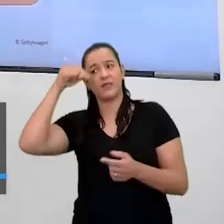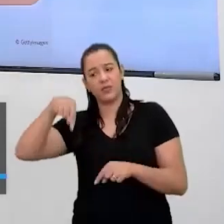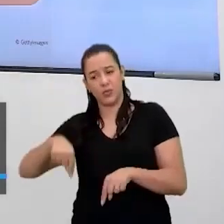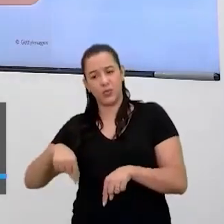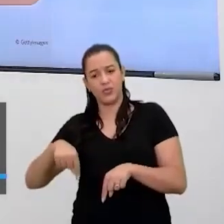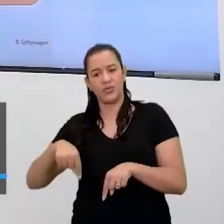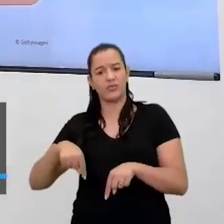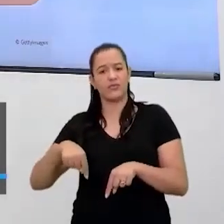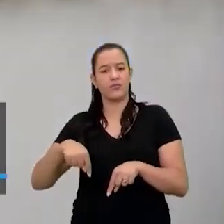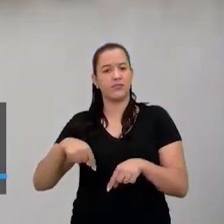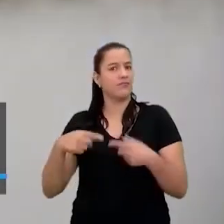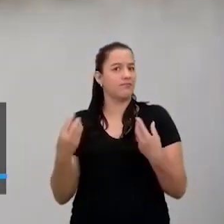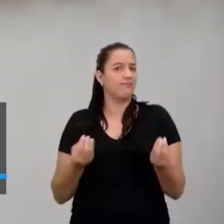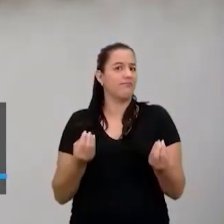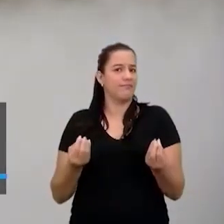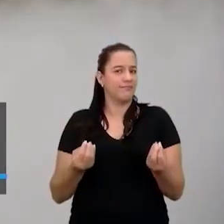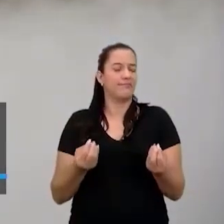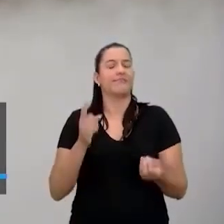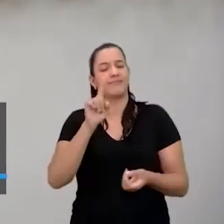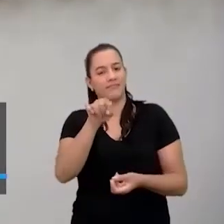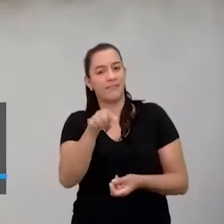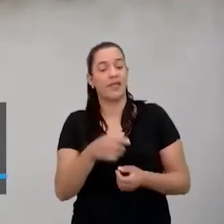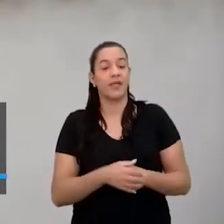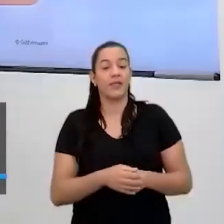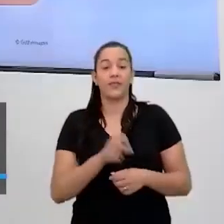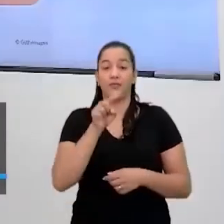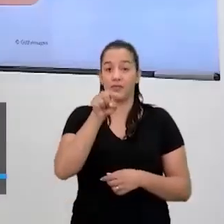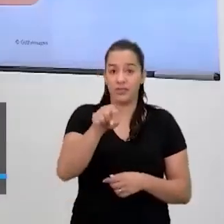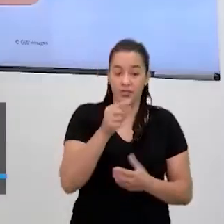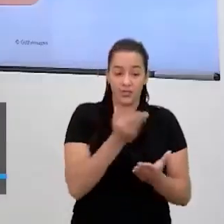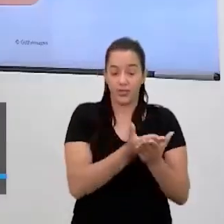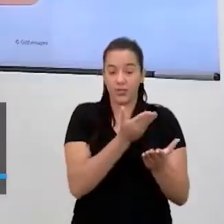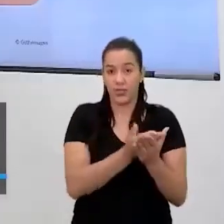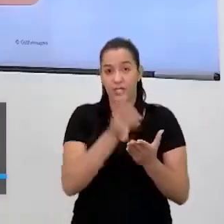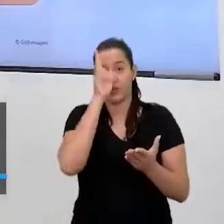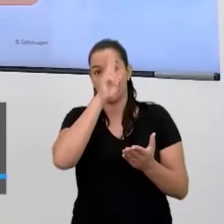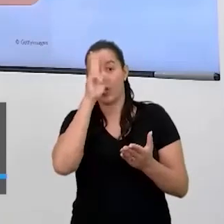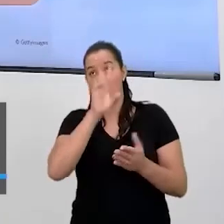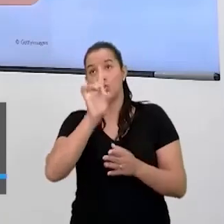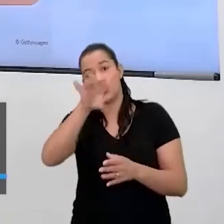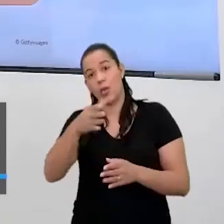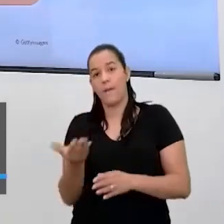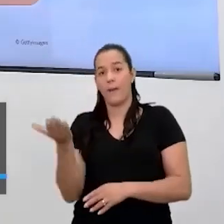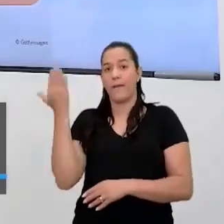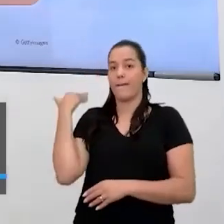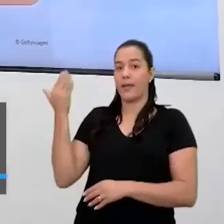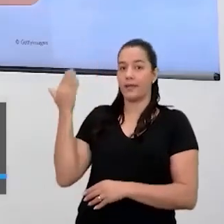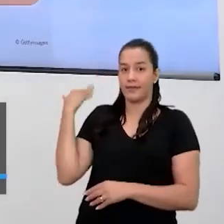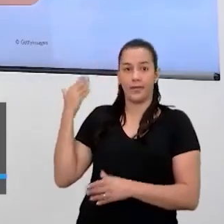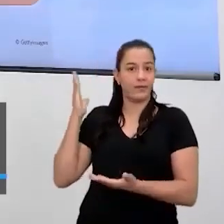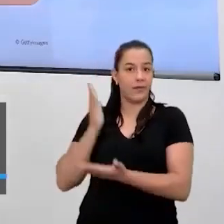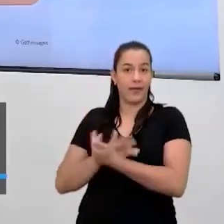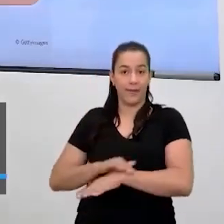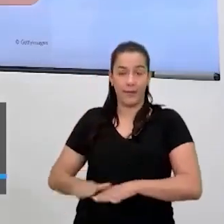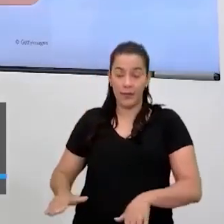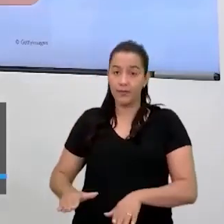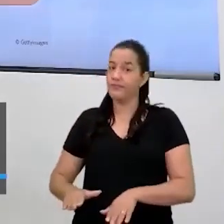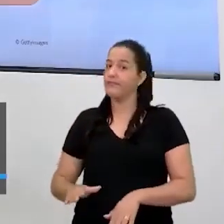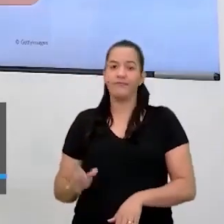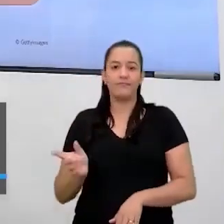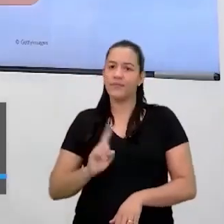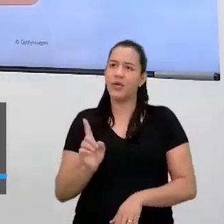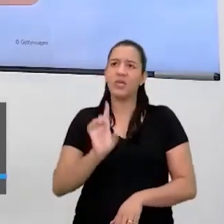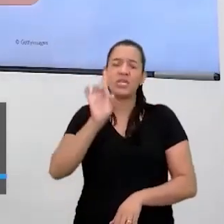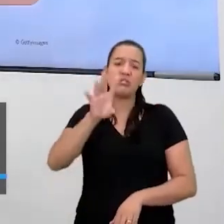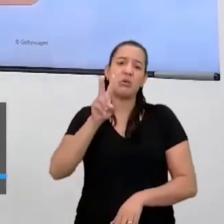mesmo, amiguinho. Ninguém vai estudar história apenas pelo passado que se acaba em si mesmo, porque senão não passa